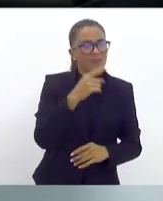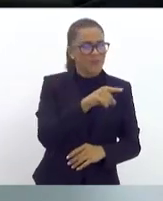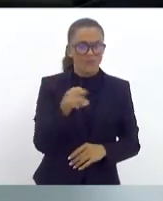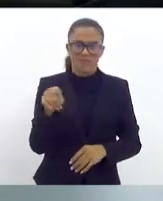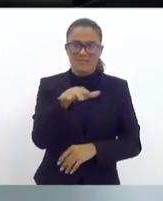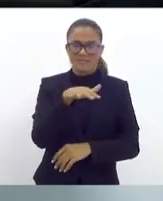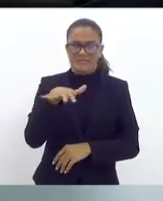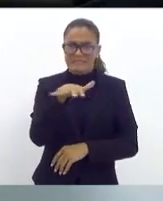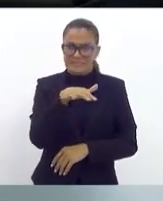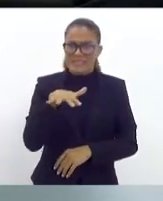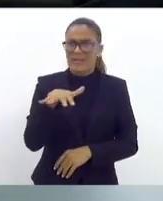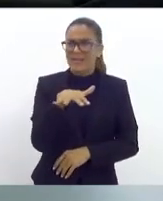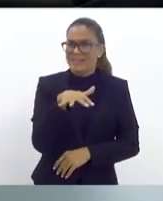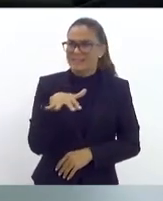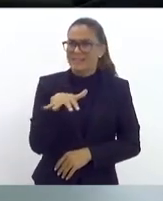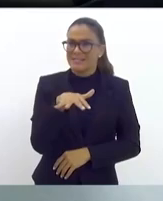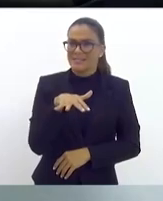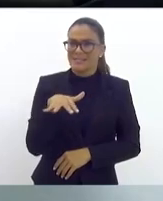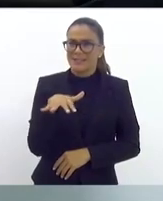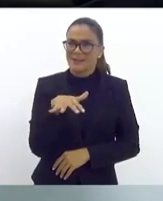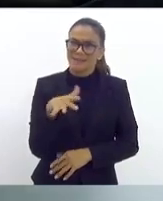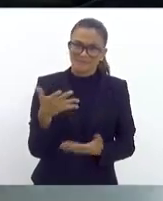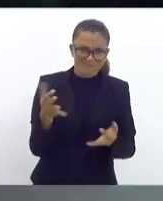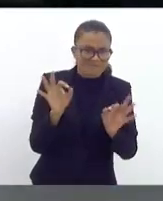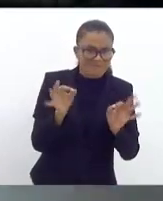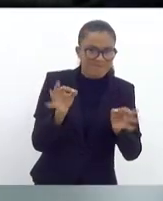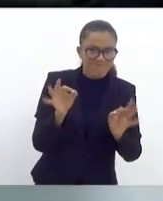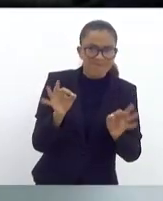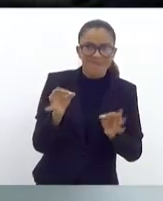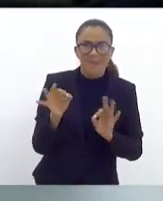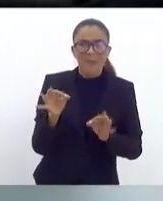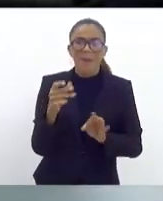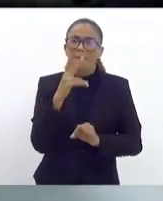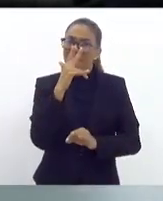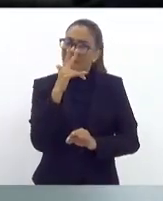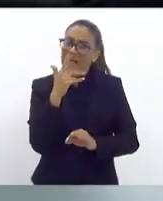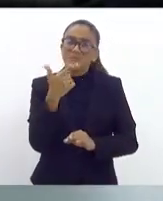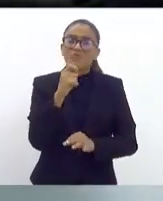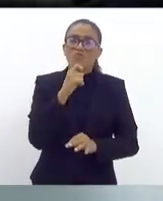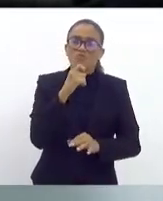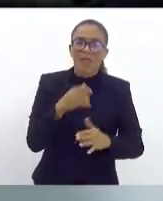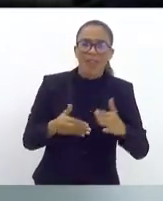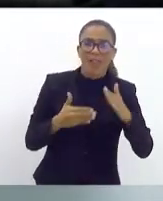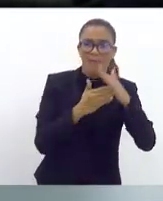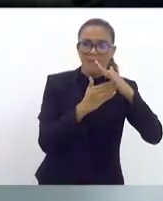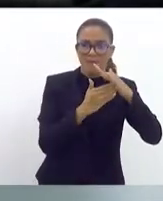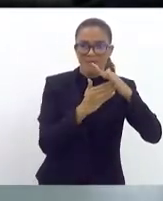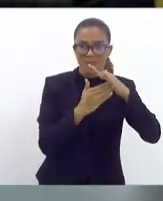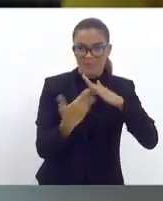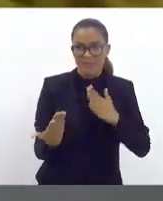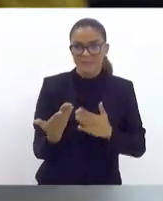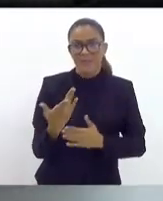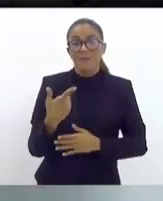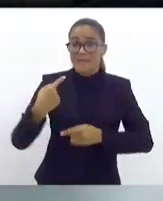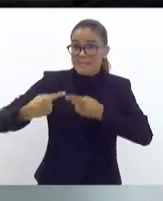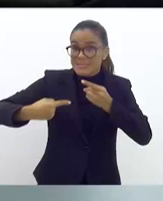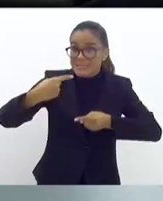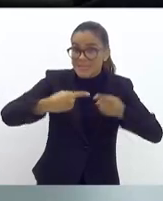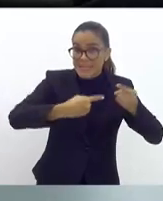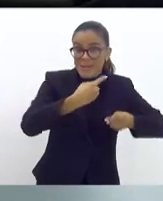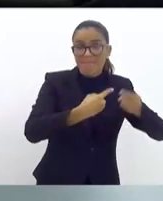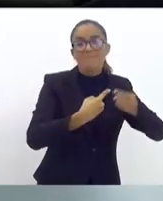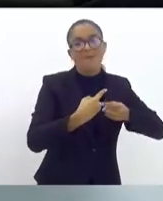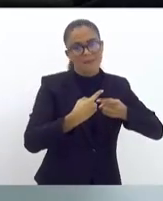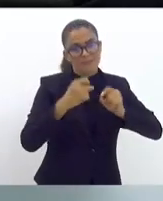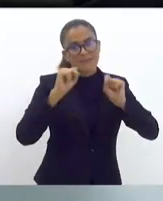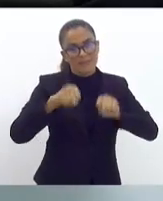uma questão de que né como é que você delimita acho que esse é um debate que a gente tem que fazer quando é o caso